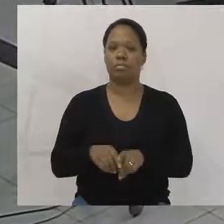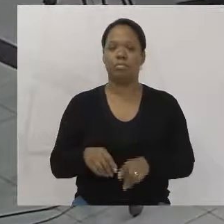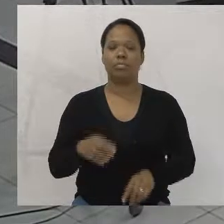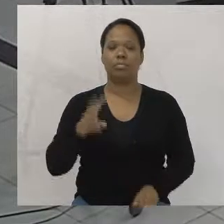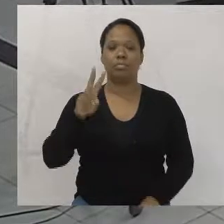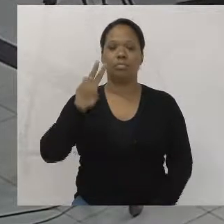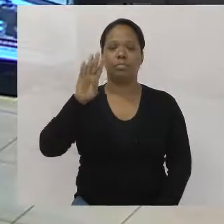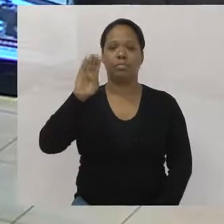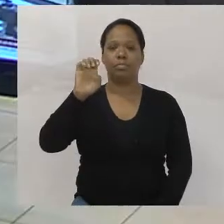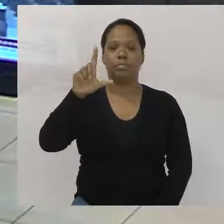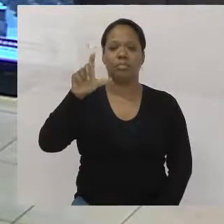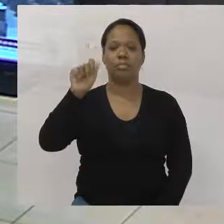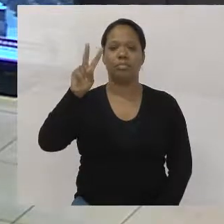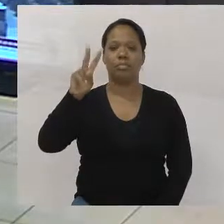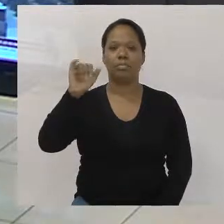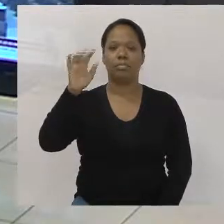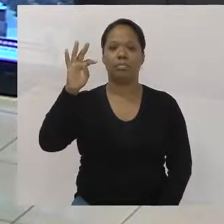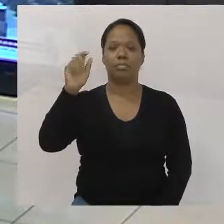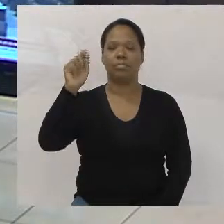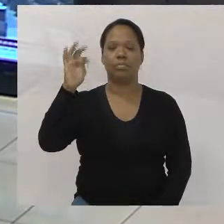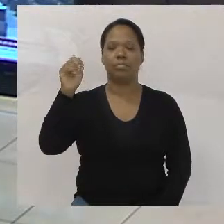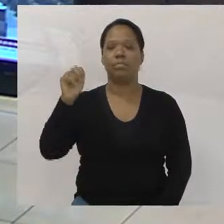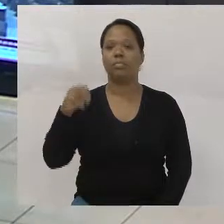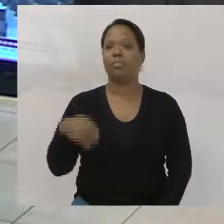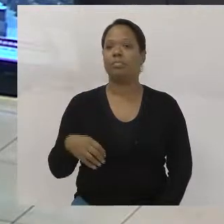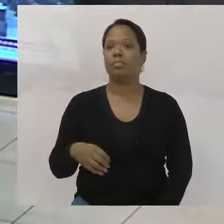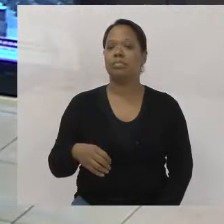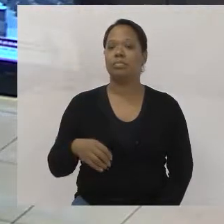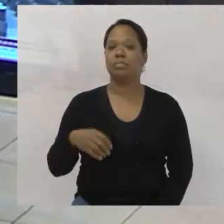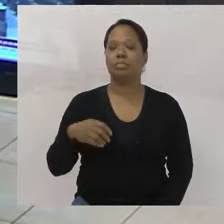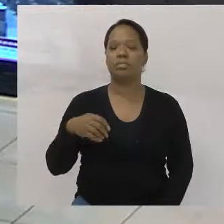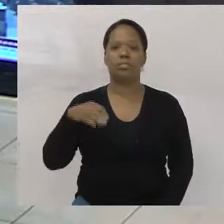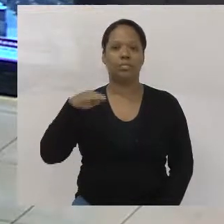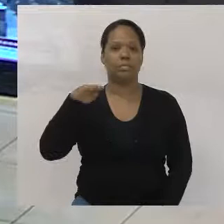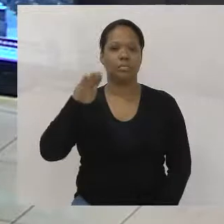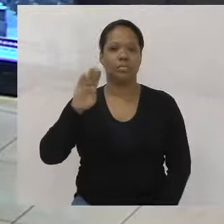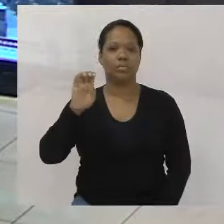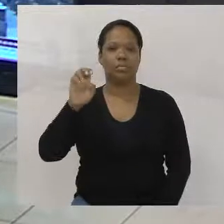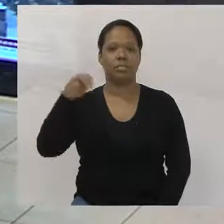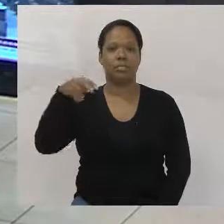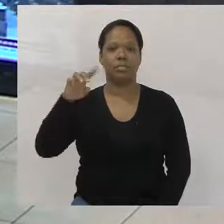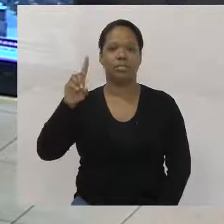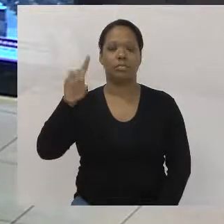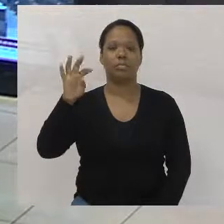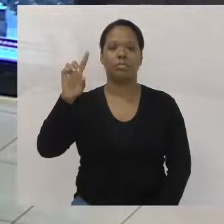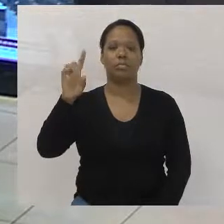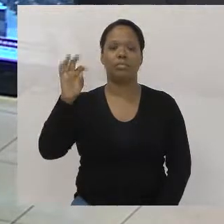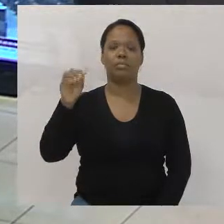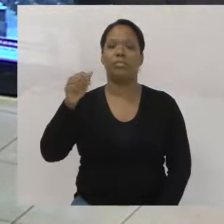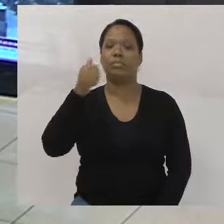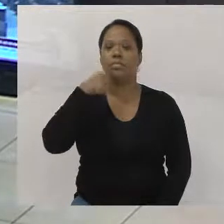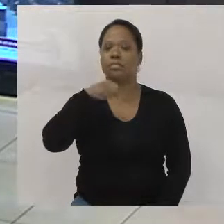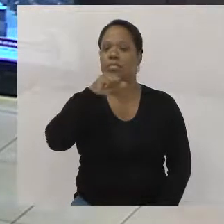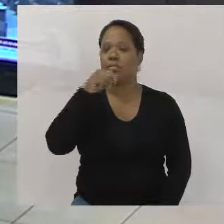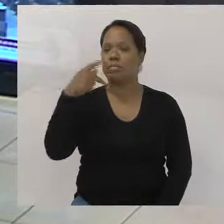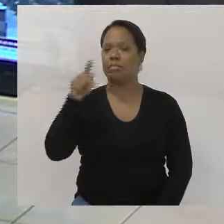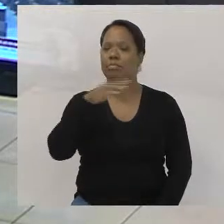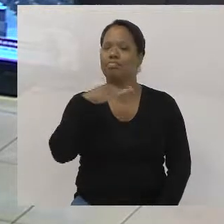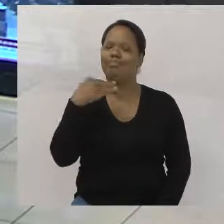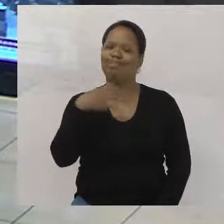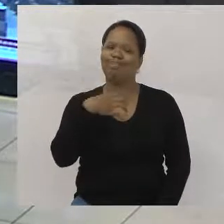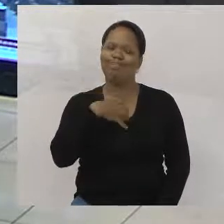souza sobredito meus sentimentos o benedito faleceu a mãe dele não nos